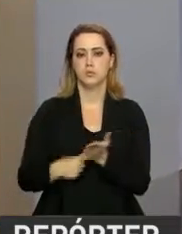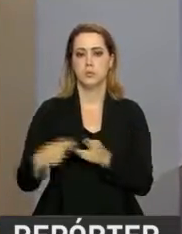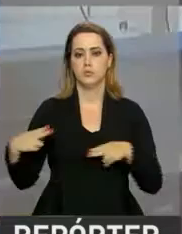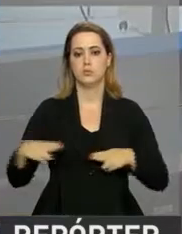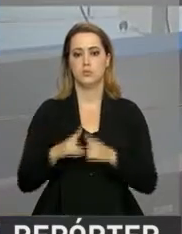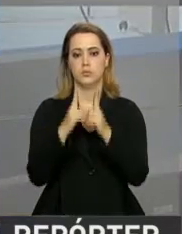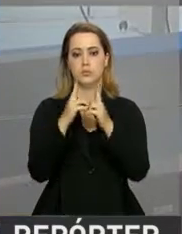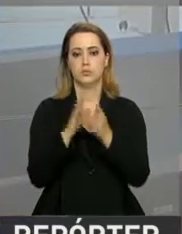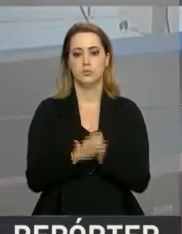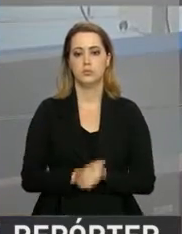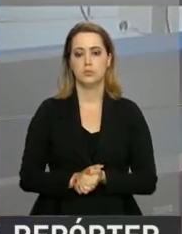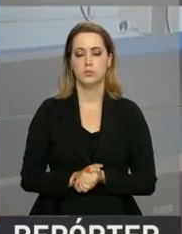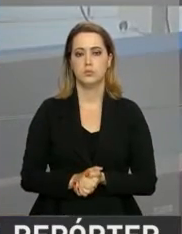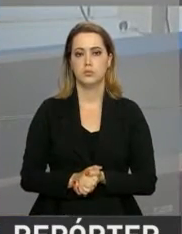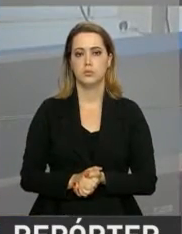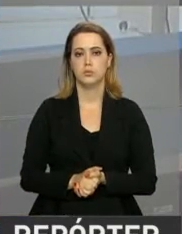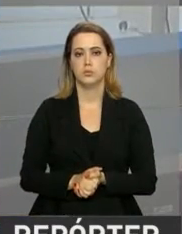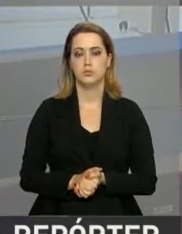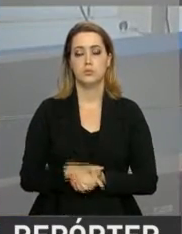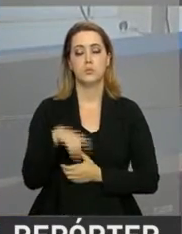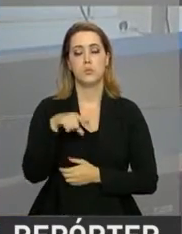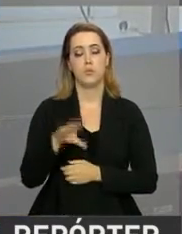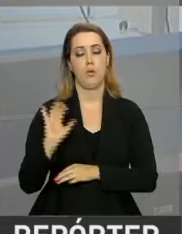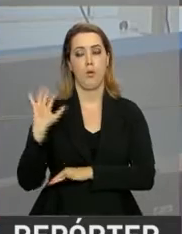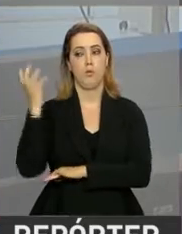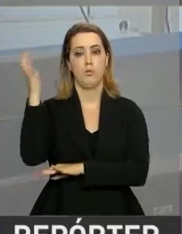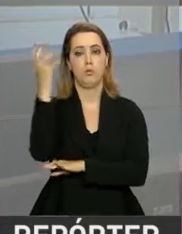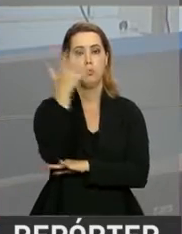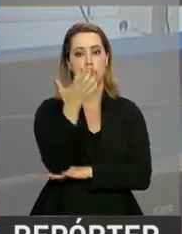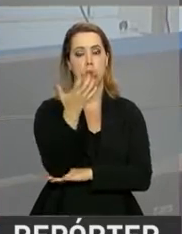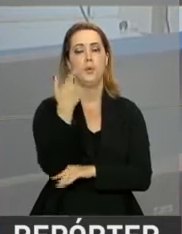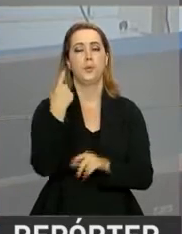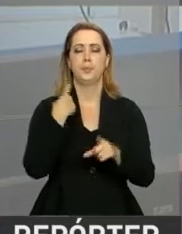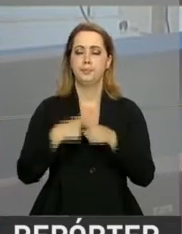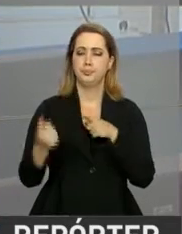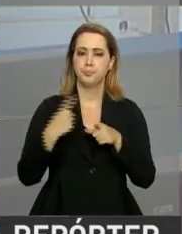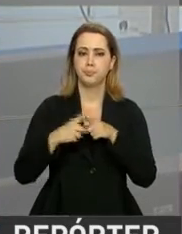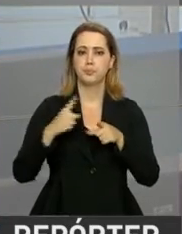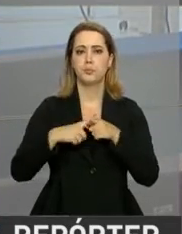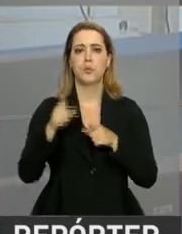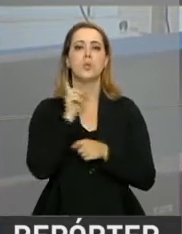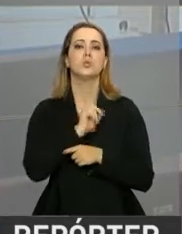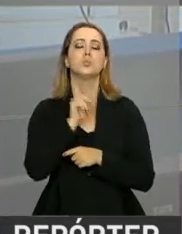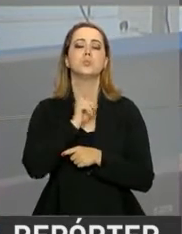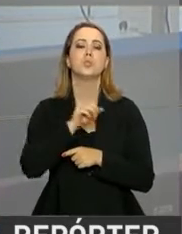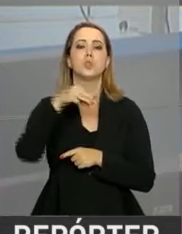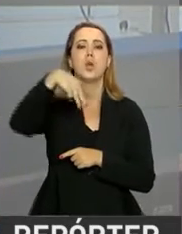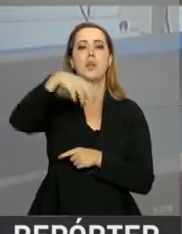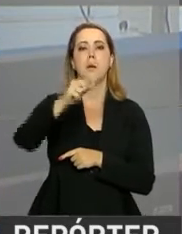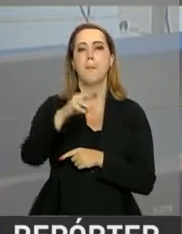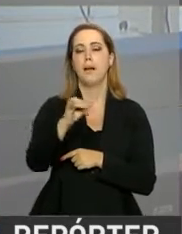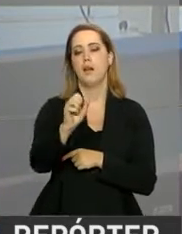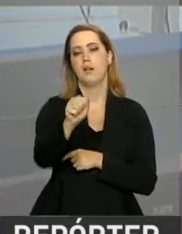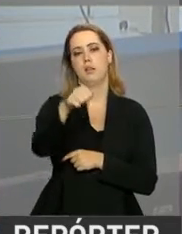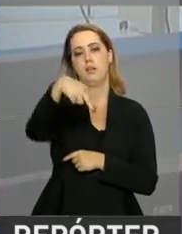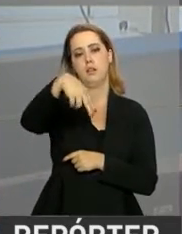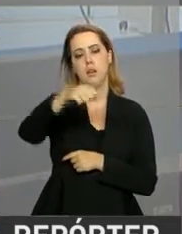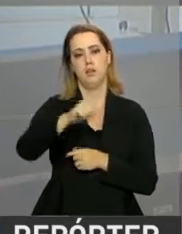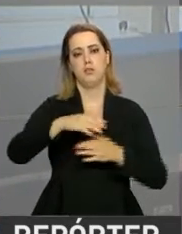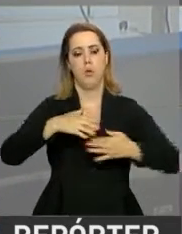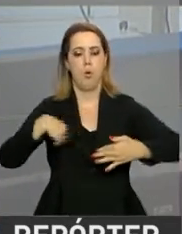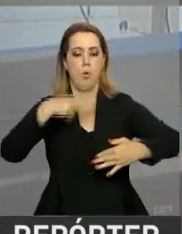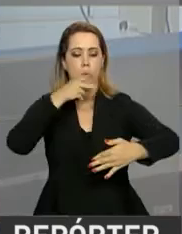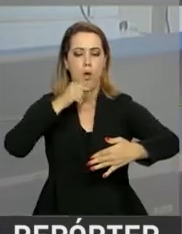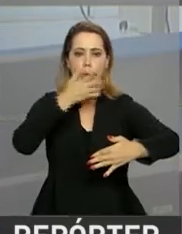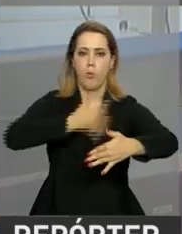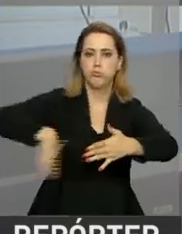Paris. Ainda sobre meio ambiente, a tragédia de Mariana, em Minas Gerais, completa um ano amanhã. Dia 5